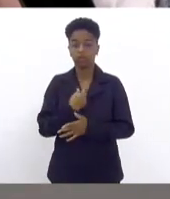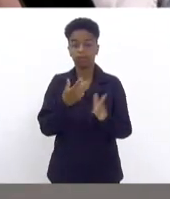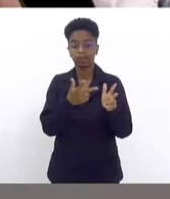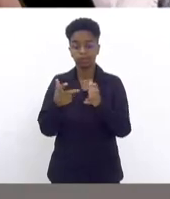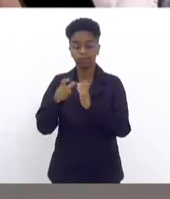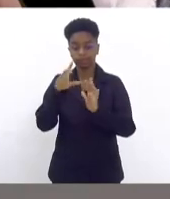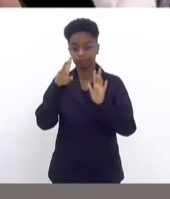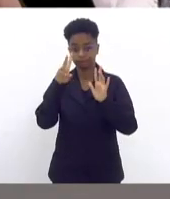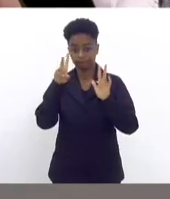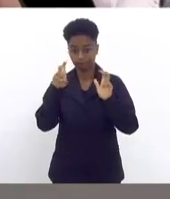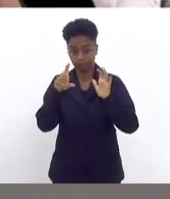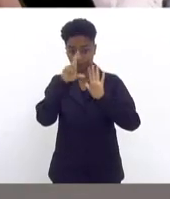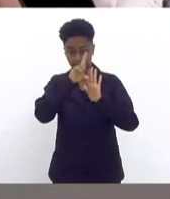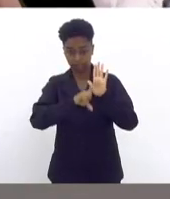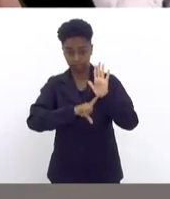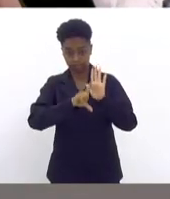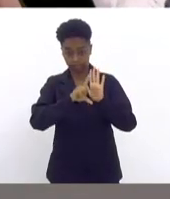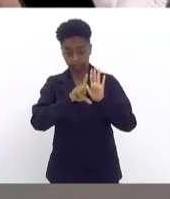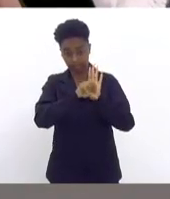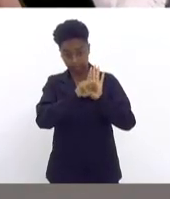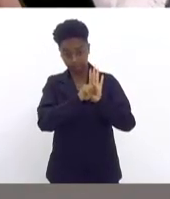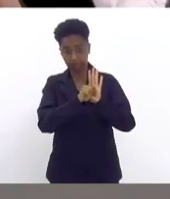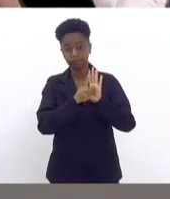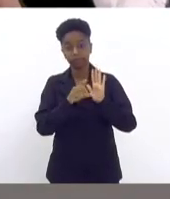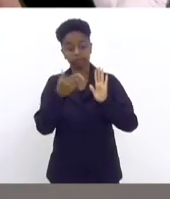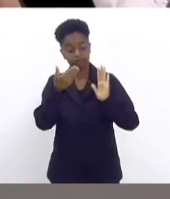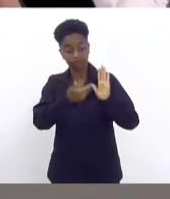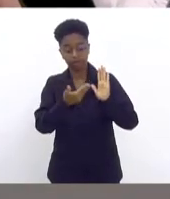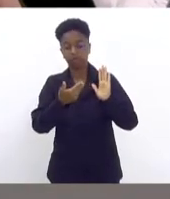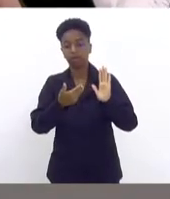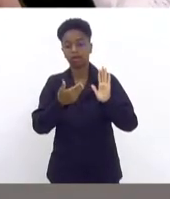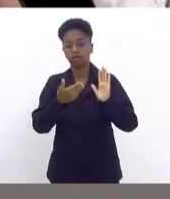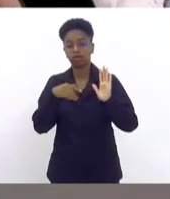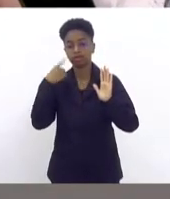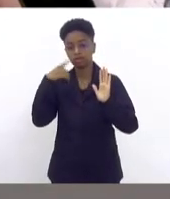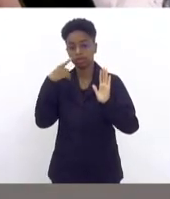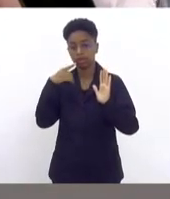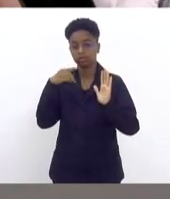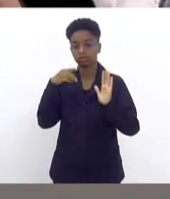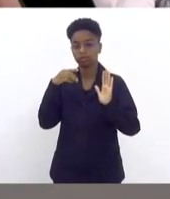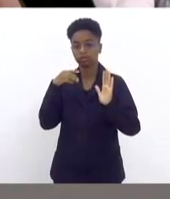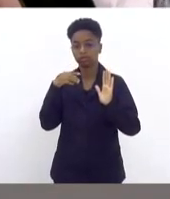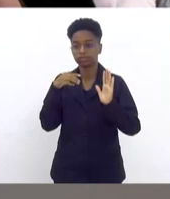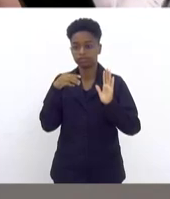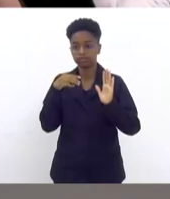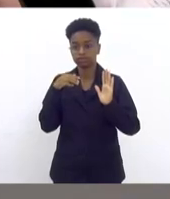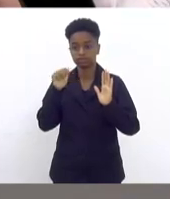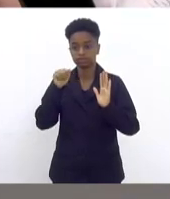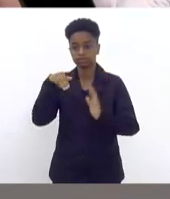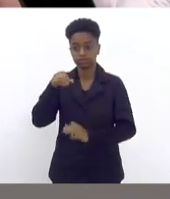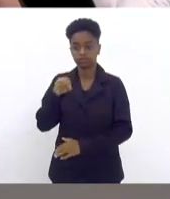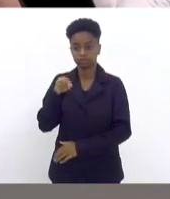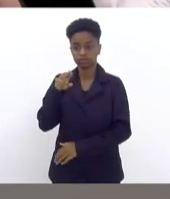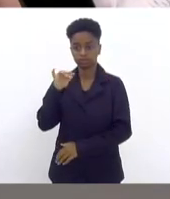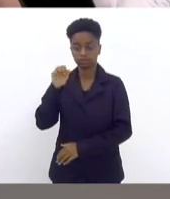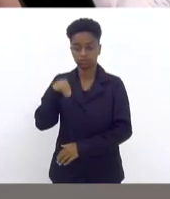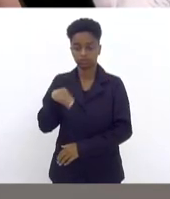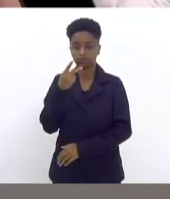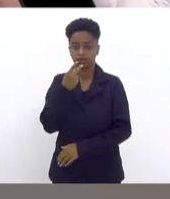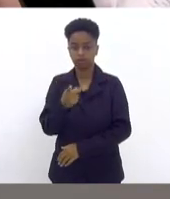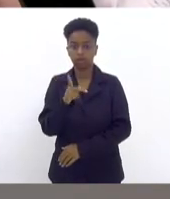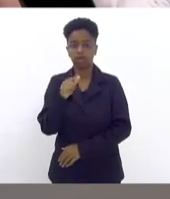essa lei é precisamente essa que o deputado Amorim falou, mas a sugestão para salvar é porque essa